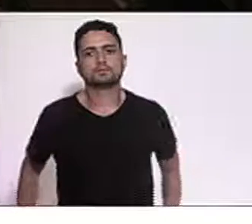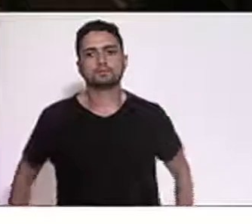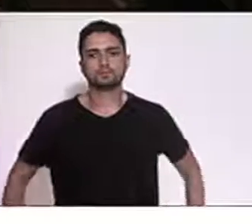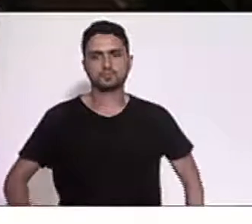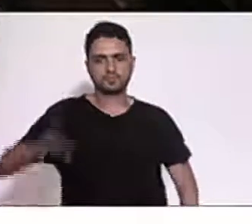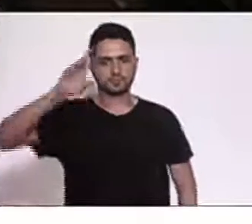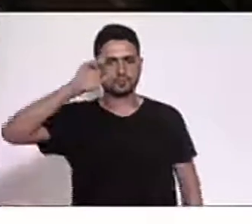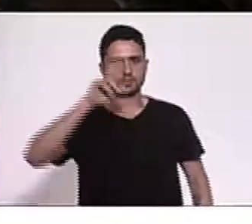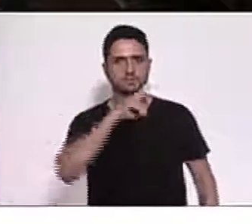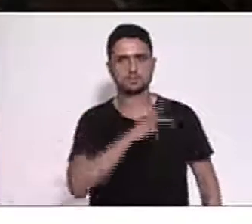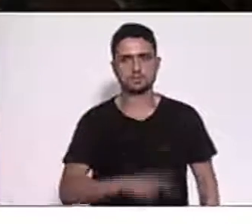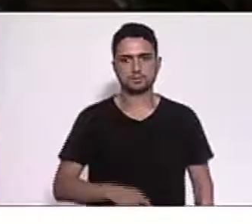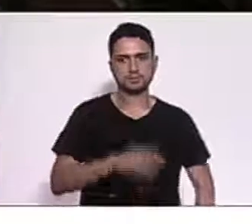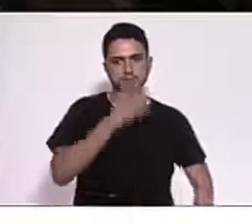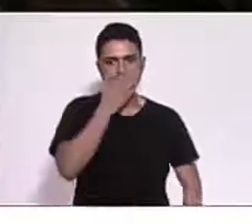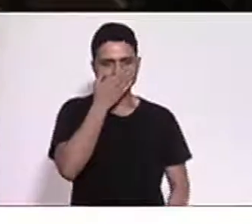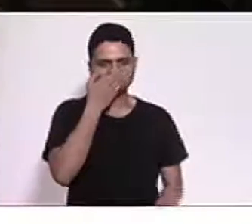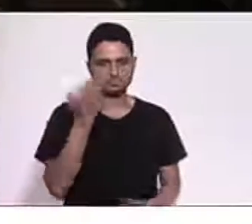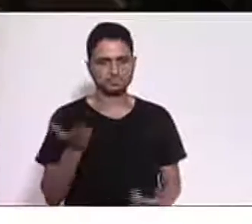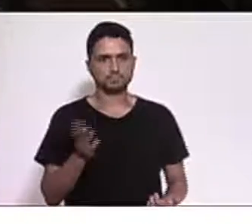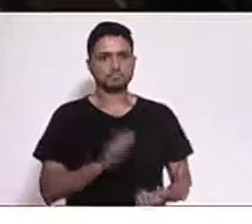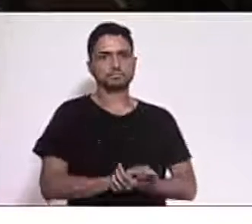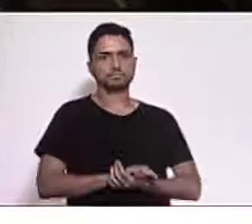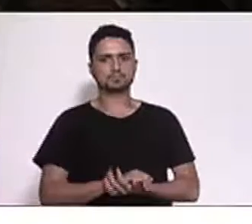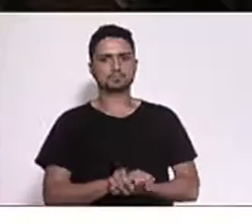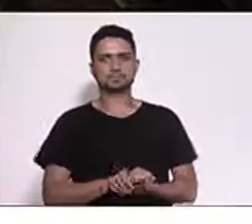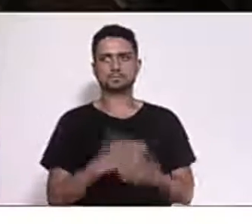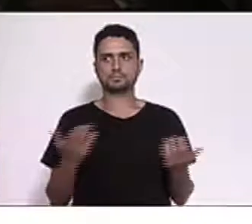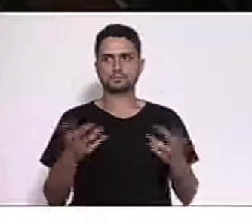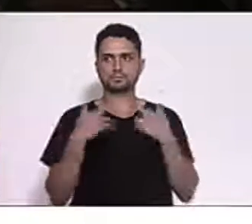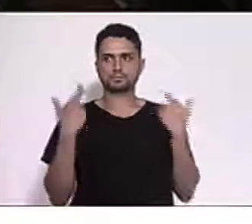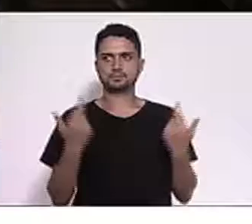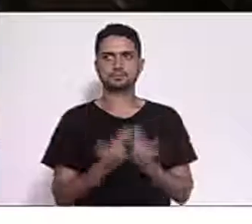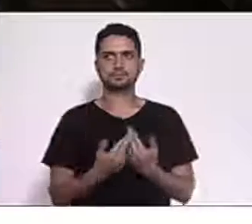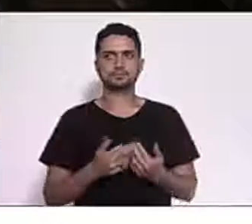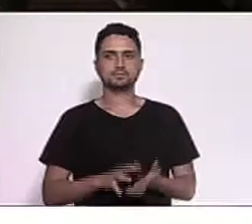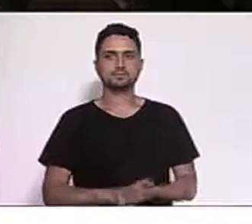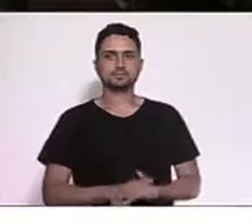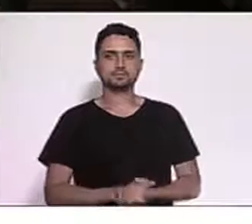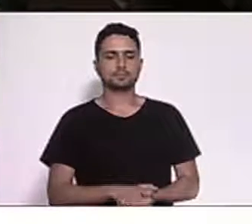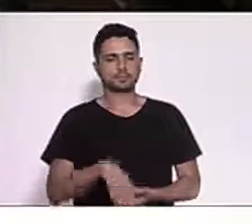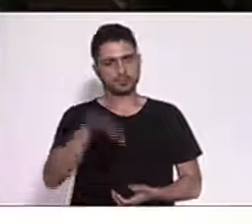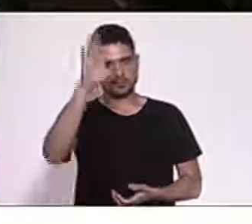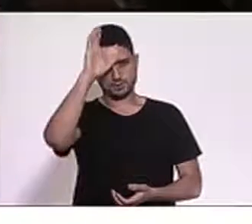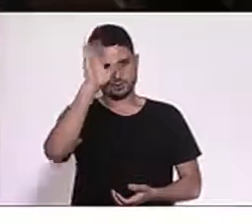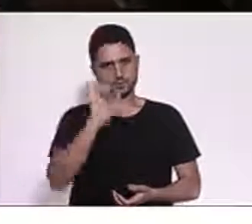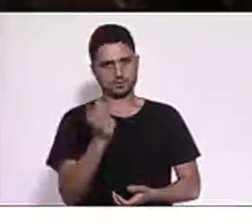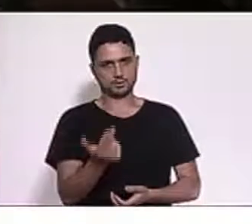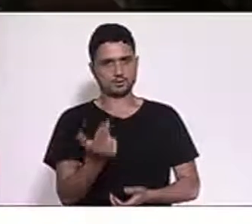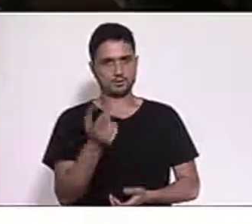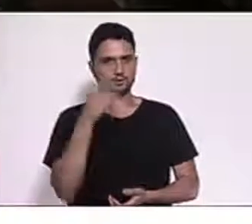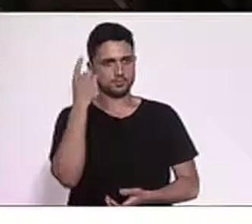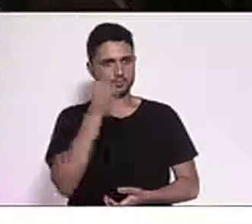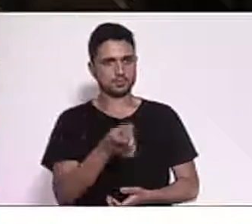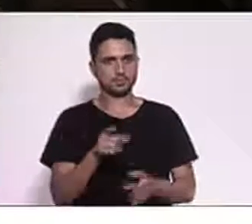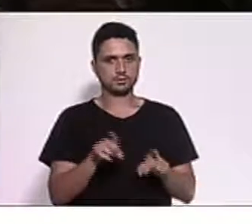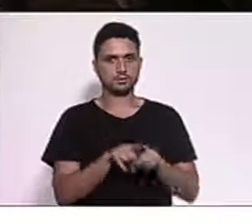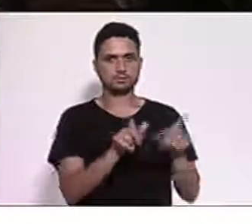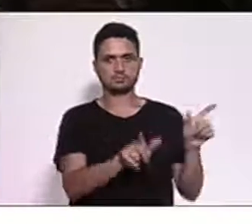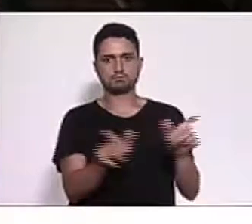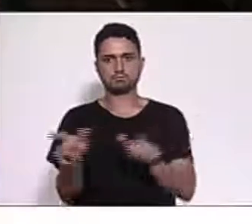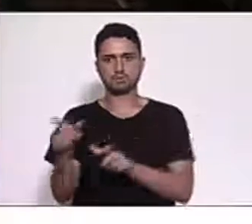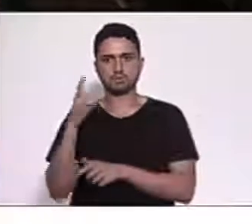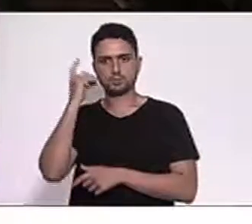Senhora Presidente dos trabalhos desta sessão, nobre deputada Tia Ju, senhoras deputadas presentes, senhores